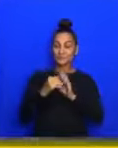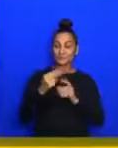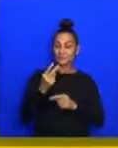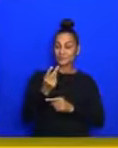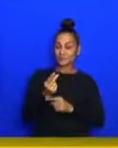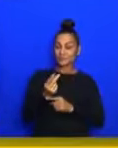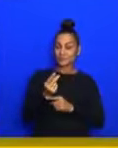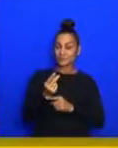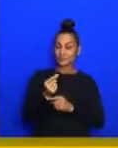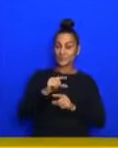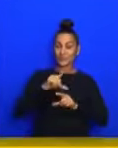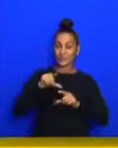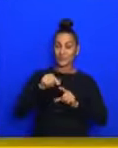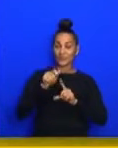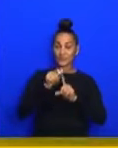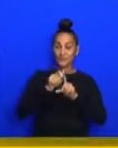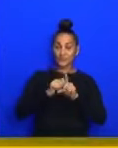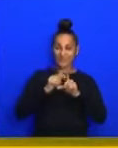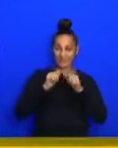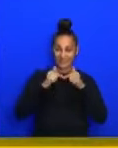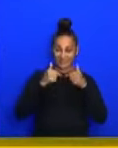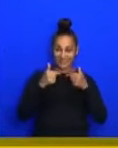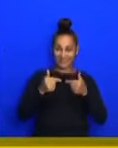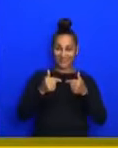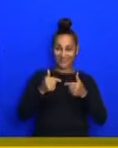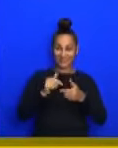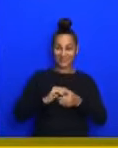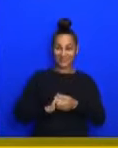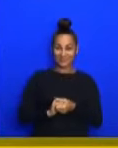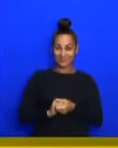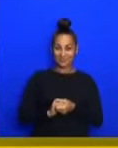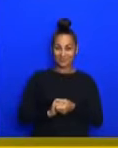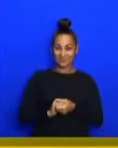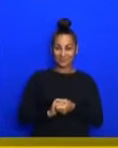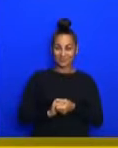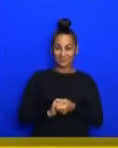0 a 12. Sorteio do mês da sorte.